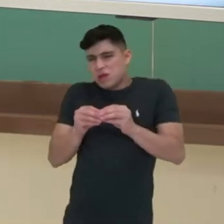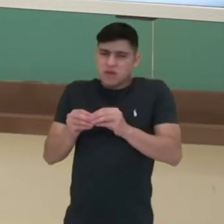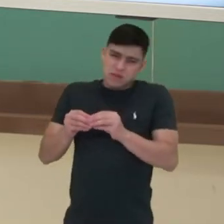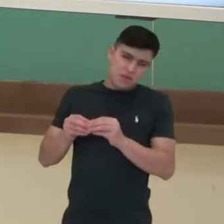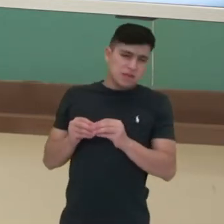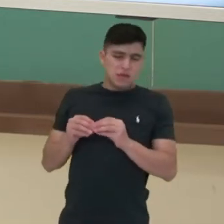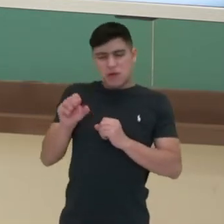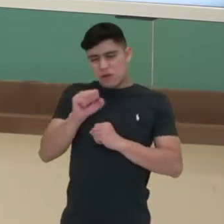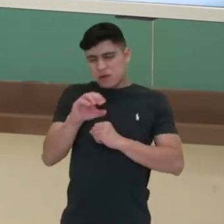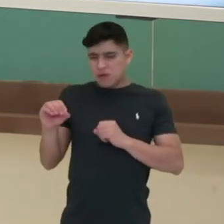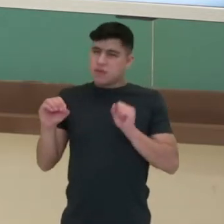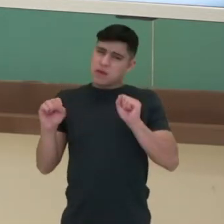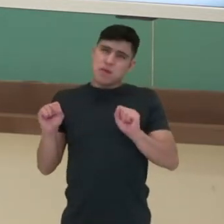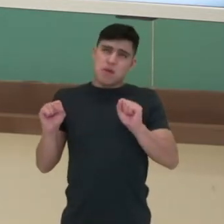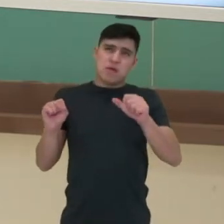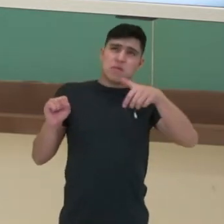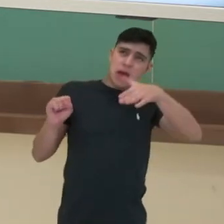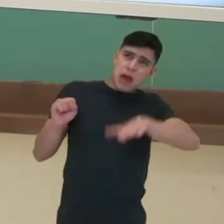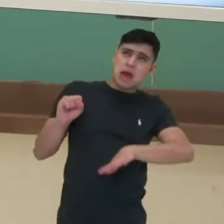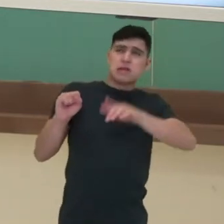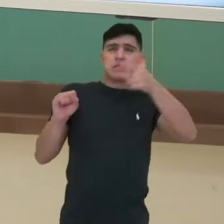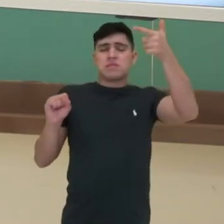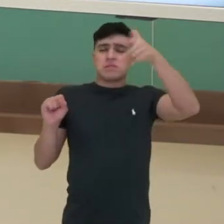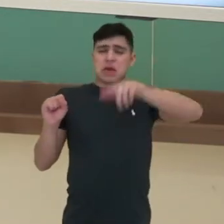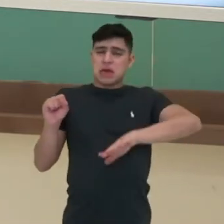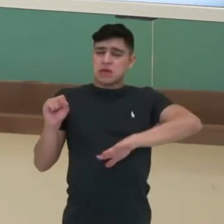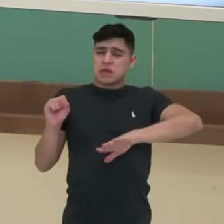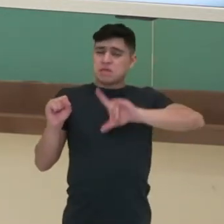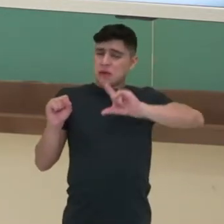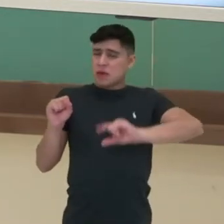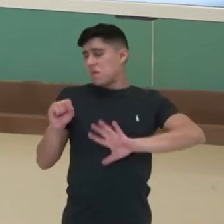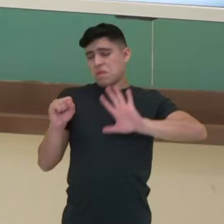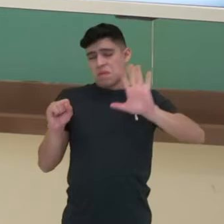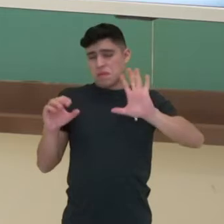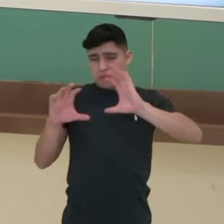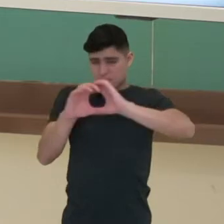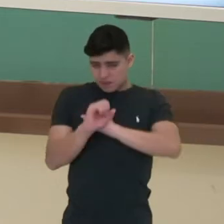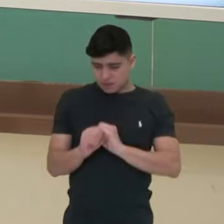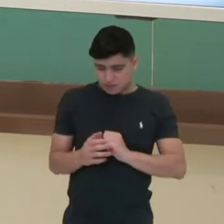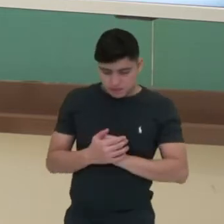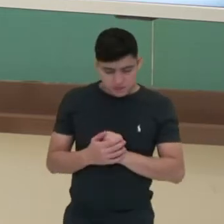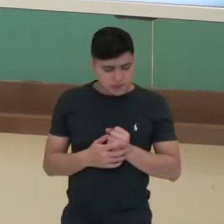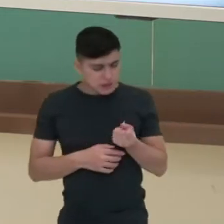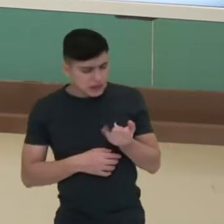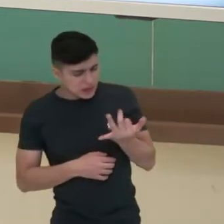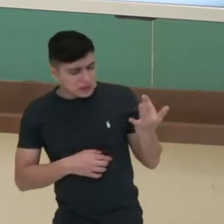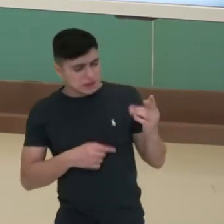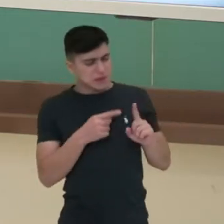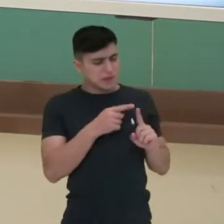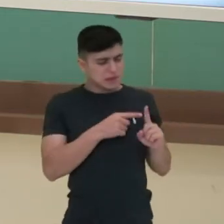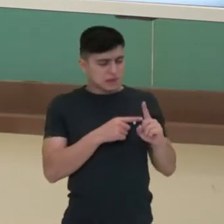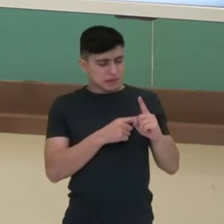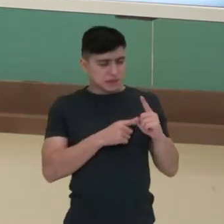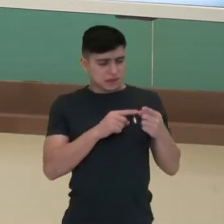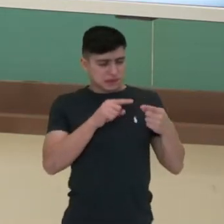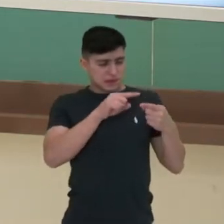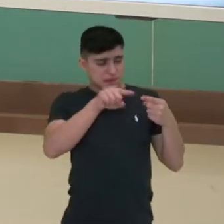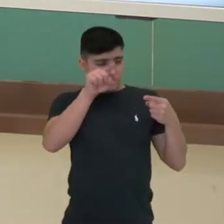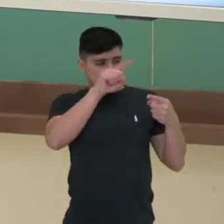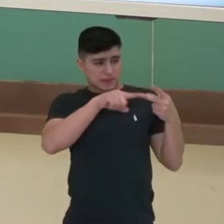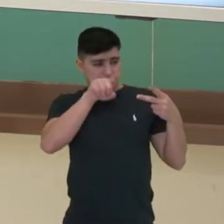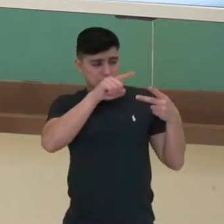está arredondado, para não quebrar muito e facilitar o teu cálculo aí. Quantos indivíduos devem ser esperados para cada um dos